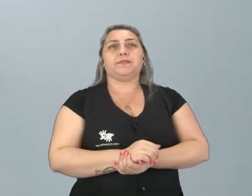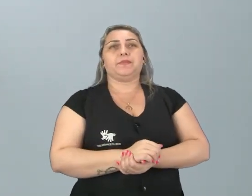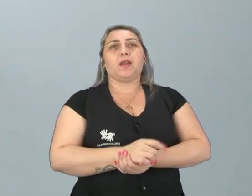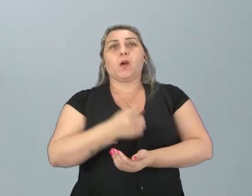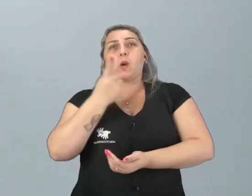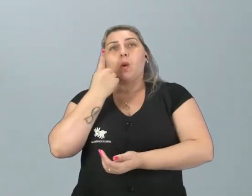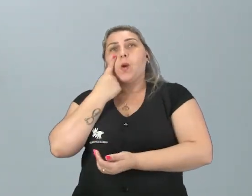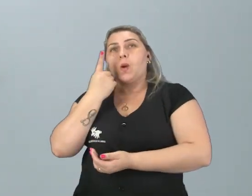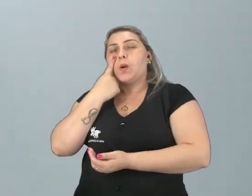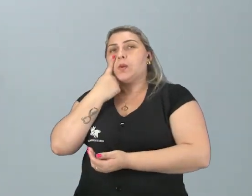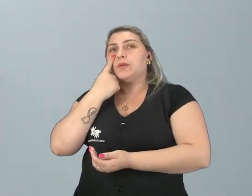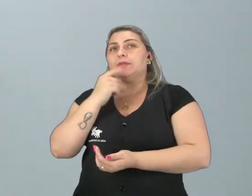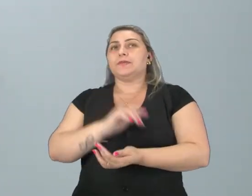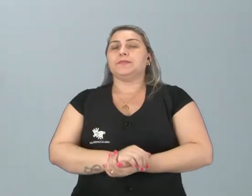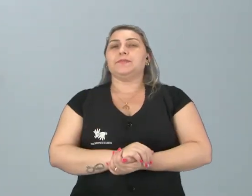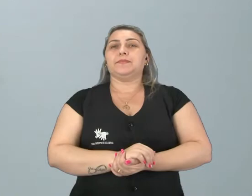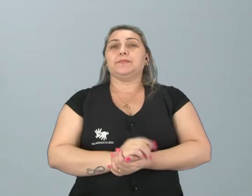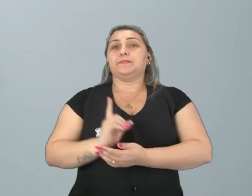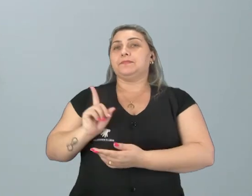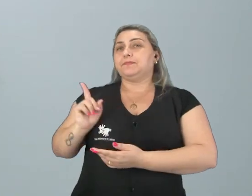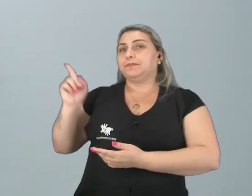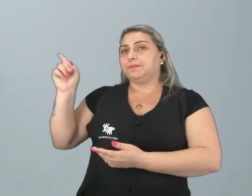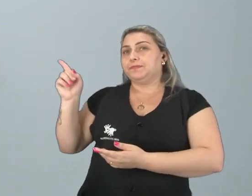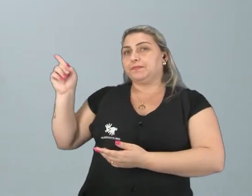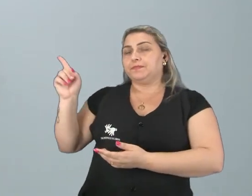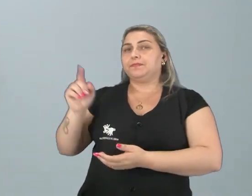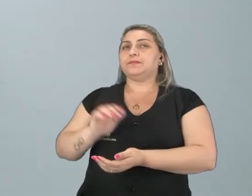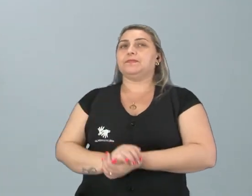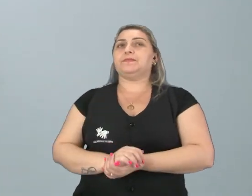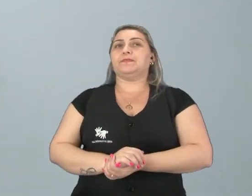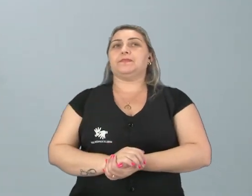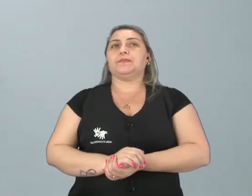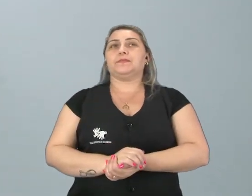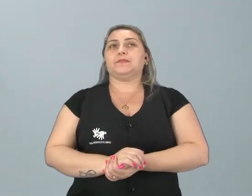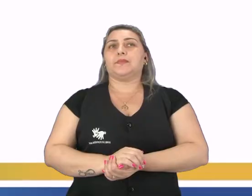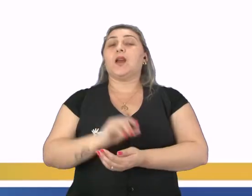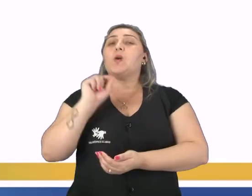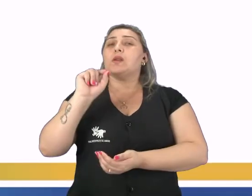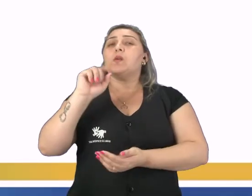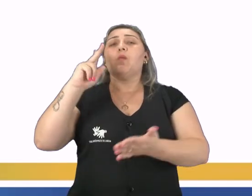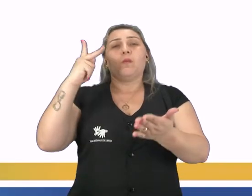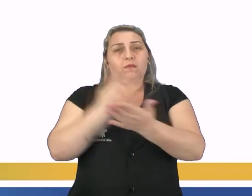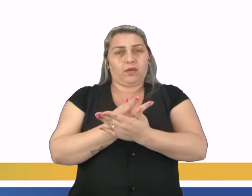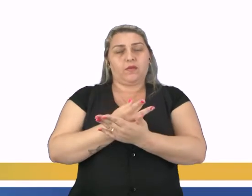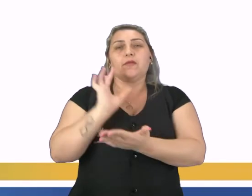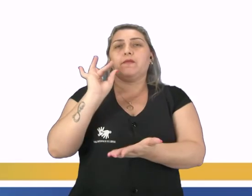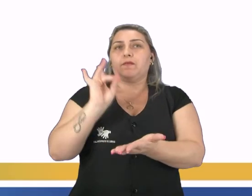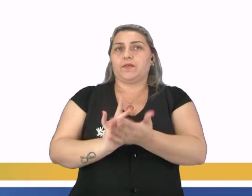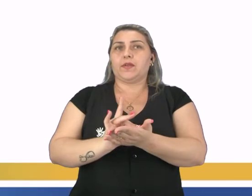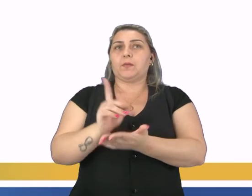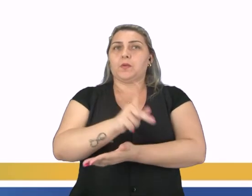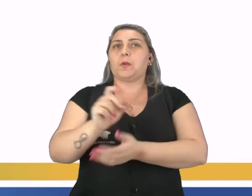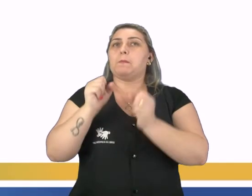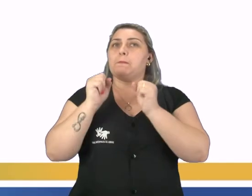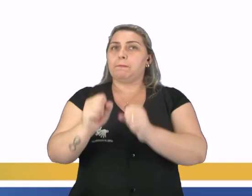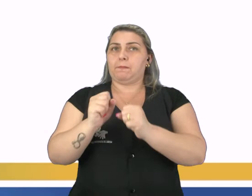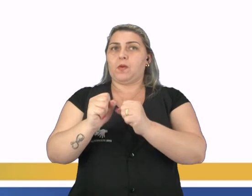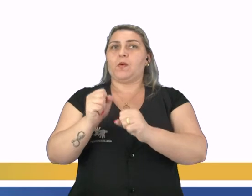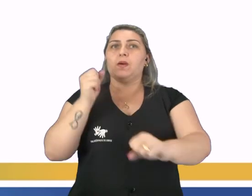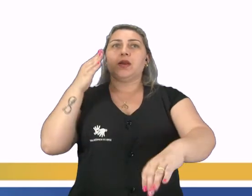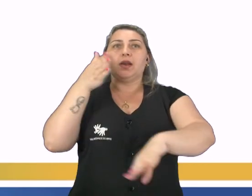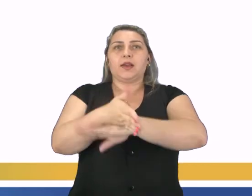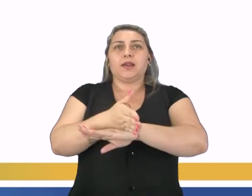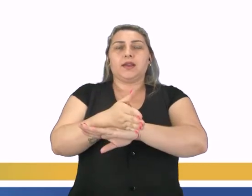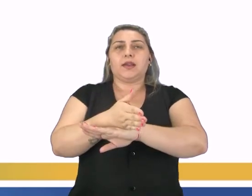intencional. Olhem o exemplo dessa manchete que aparece. Aí ocorreu o vício. Professor pode entra em